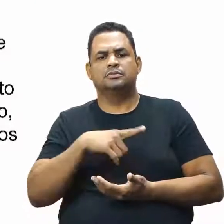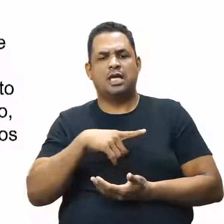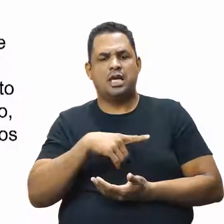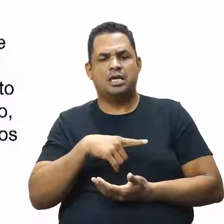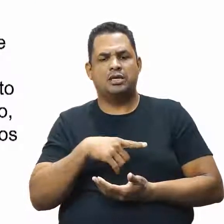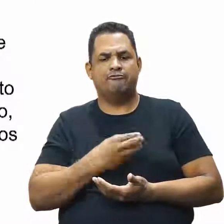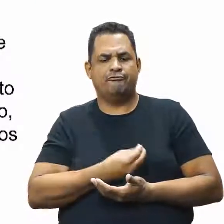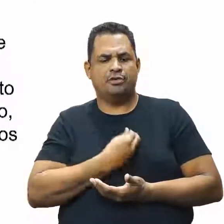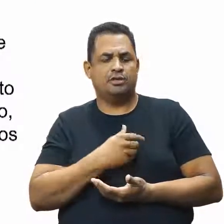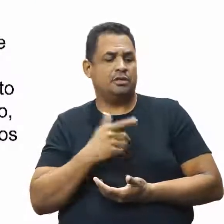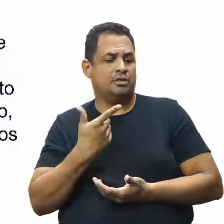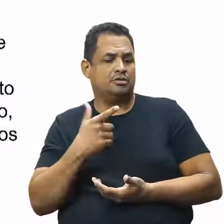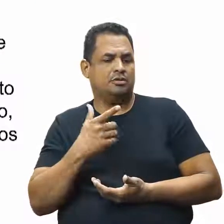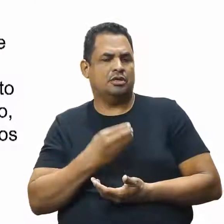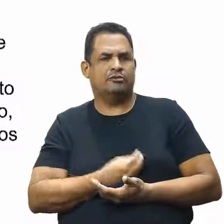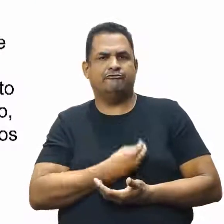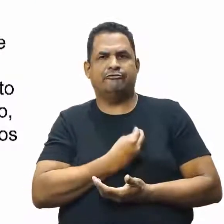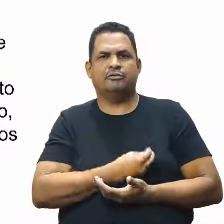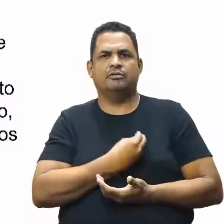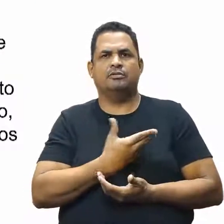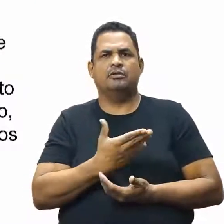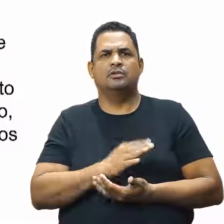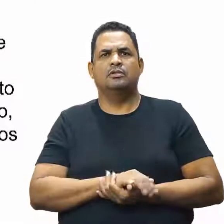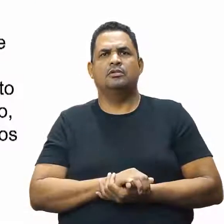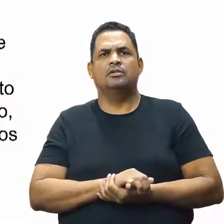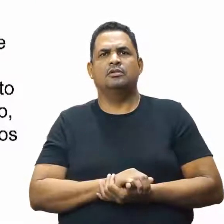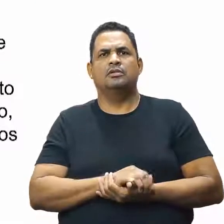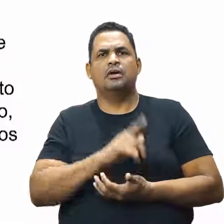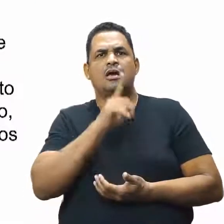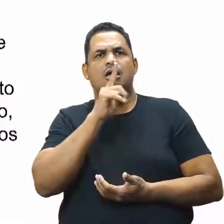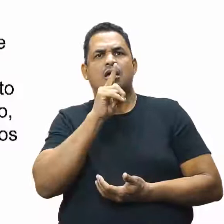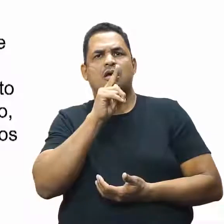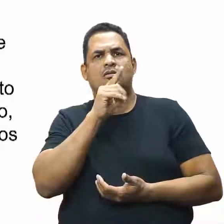Por exemplo, nós temos aí água,